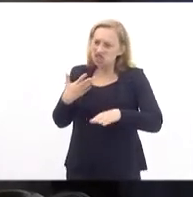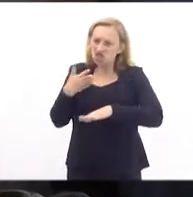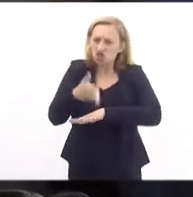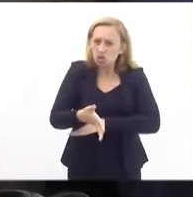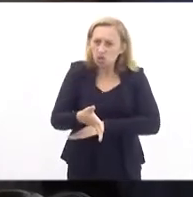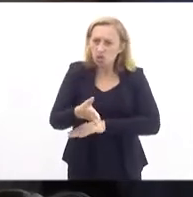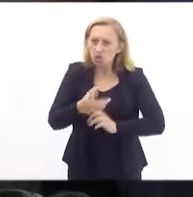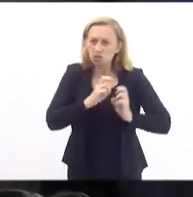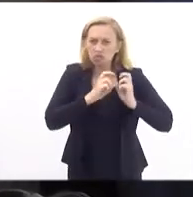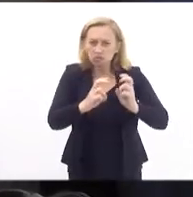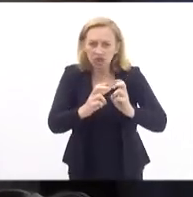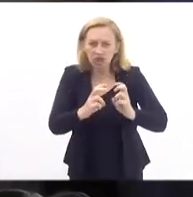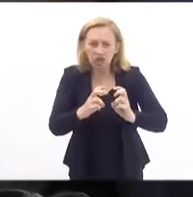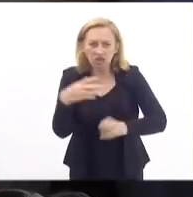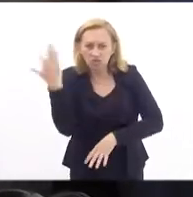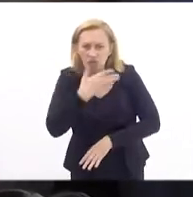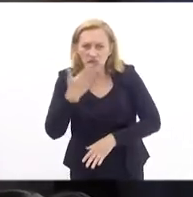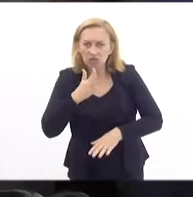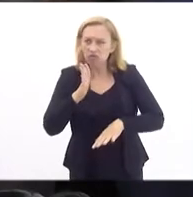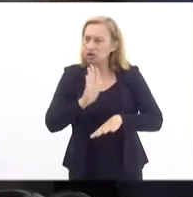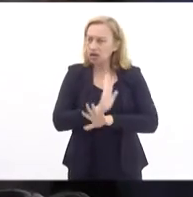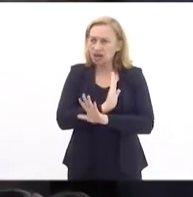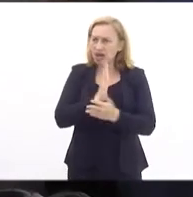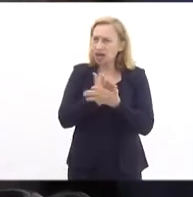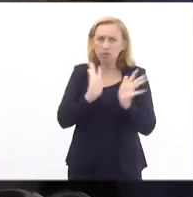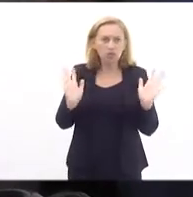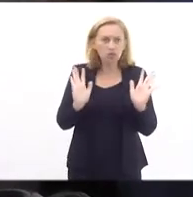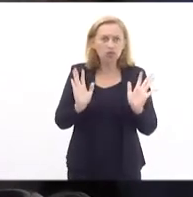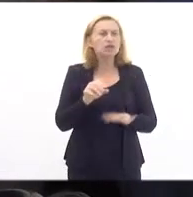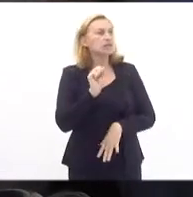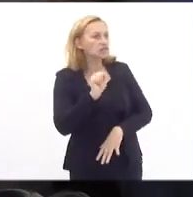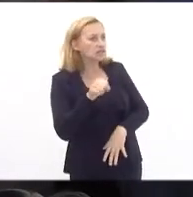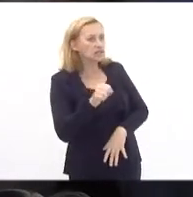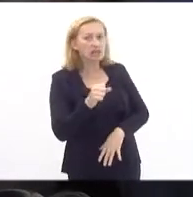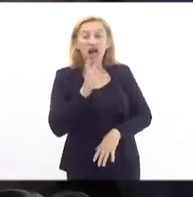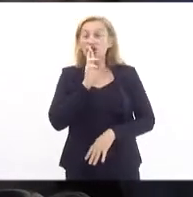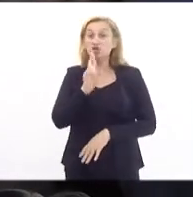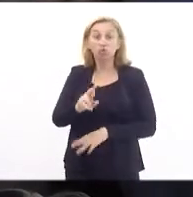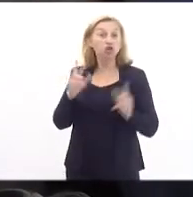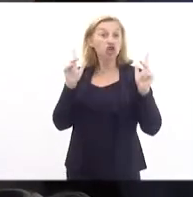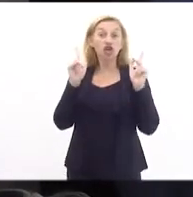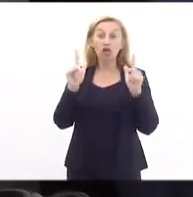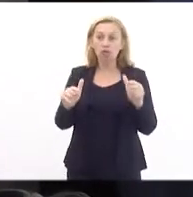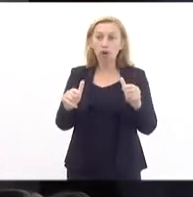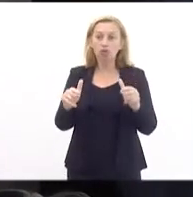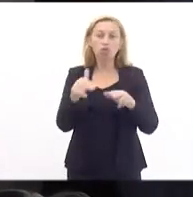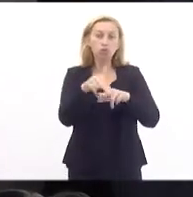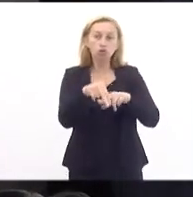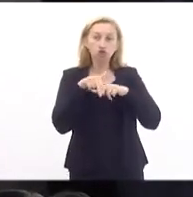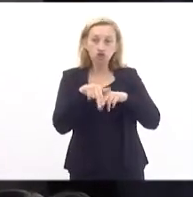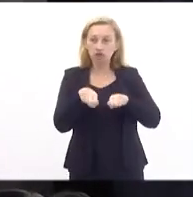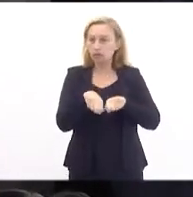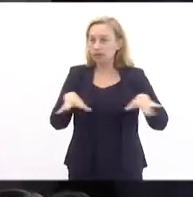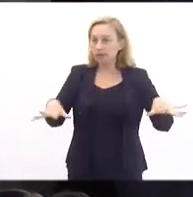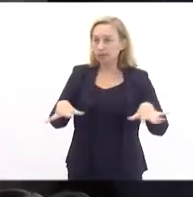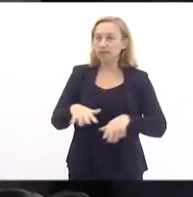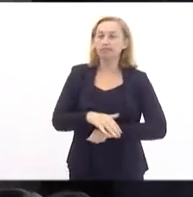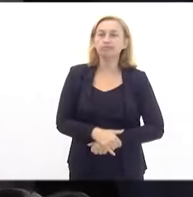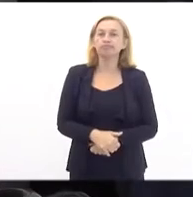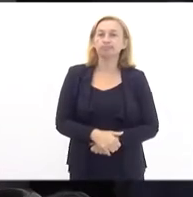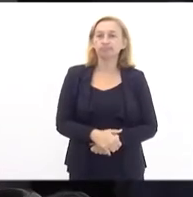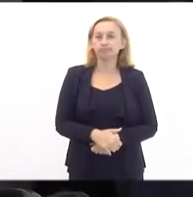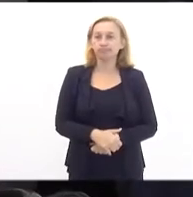Já. E as respostas eram as mesmas, sim, que era por conta da pandemia.